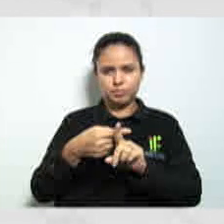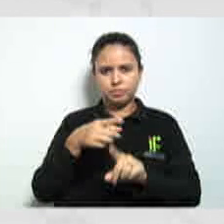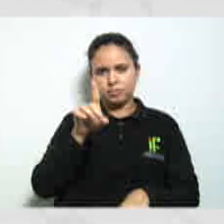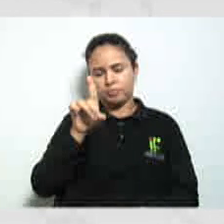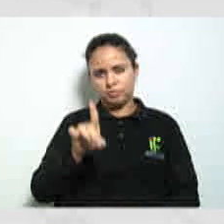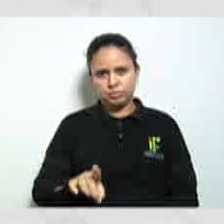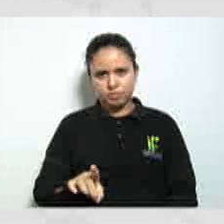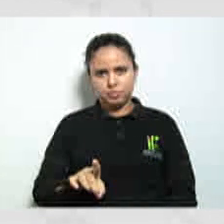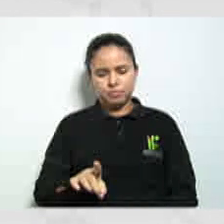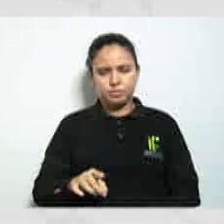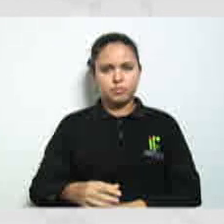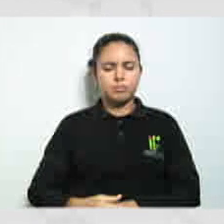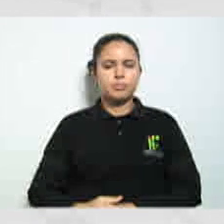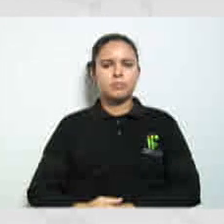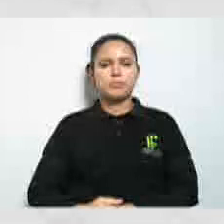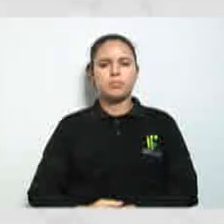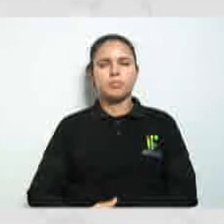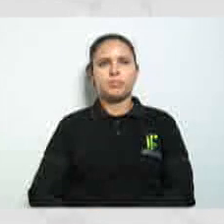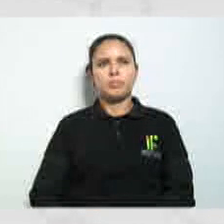mais